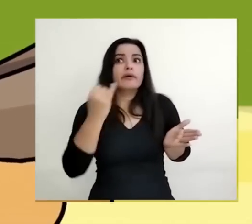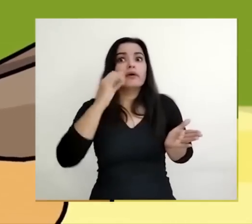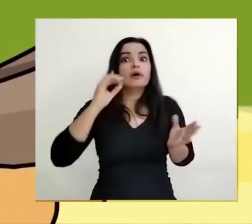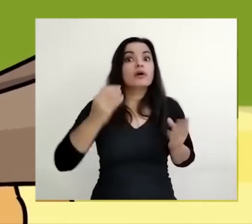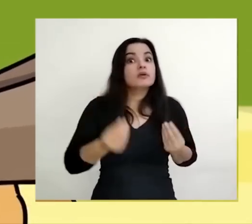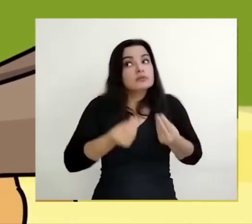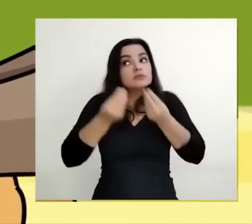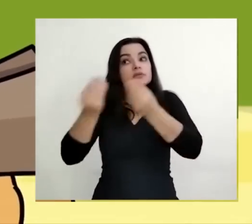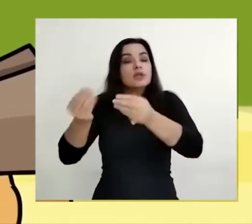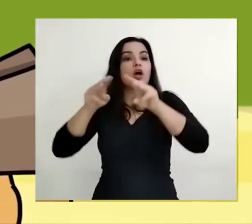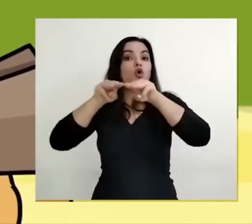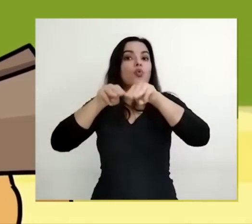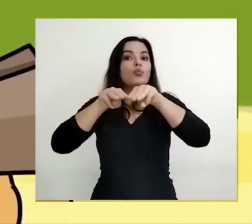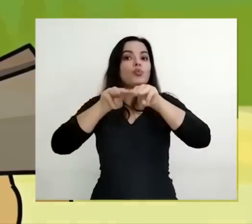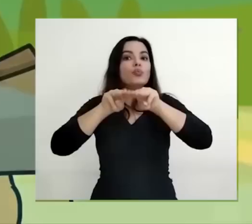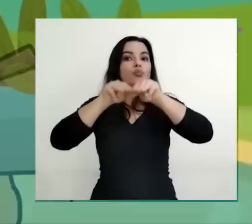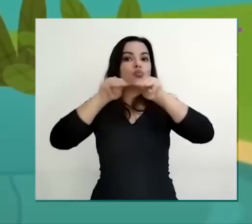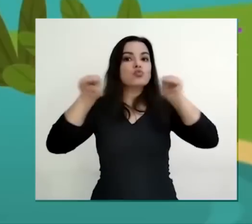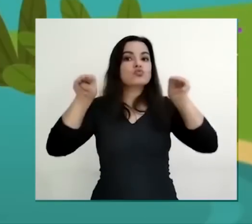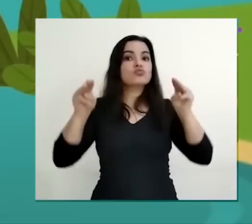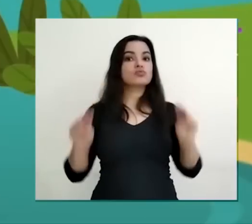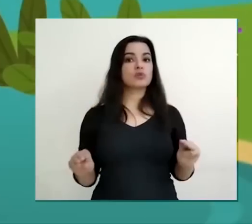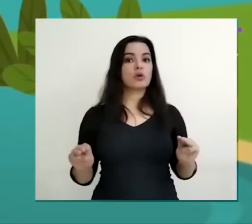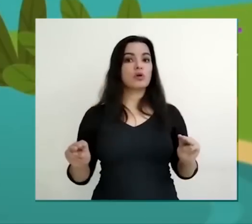possa conhecer essa história.